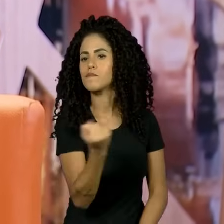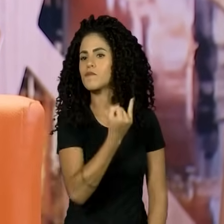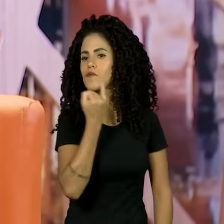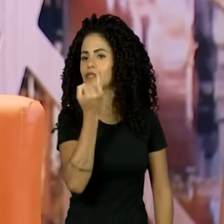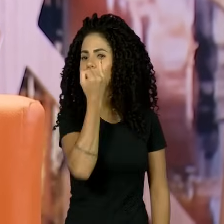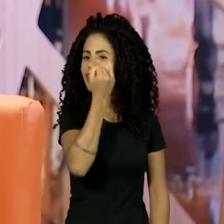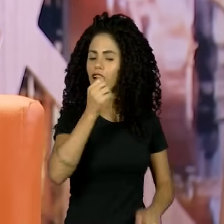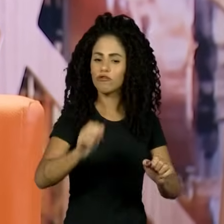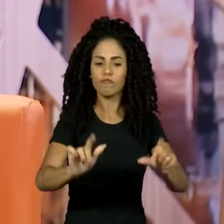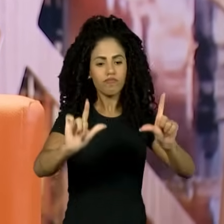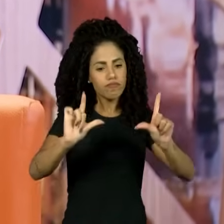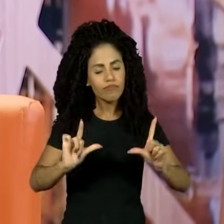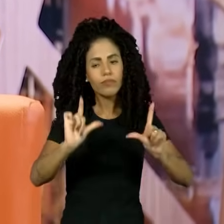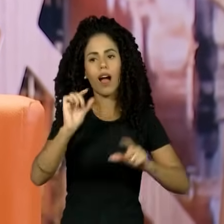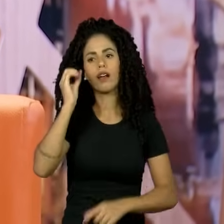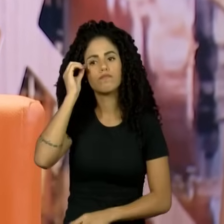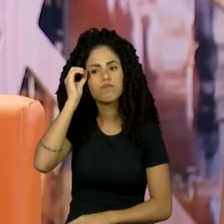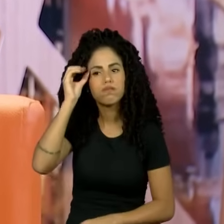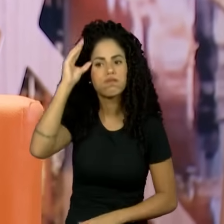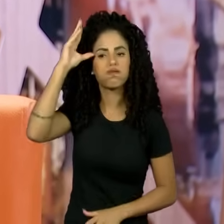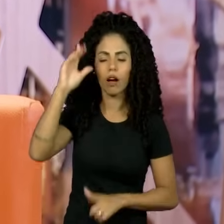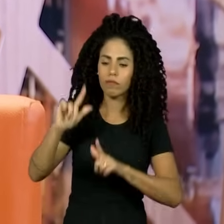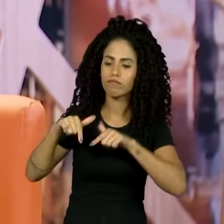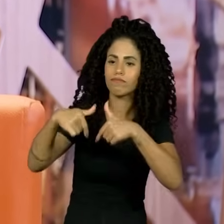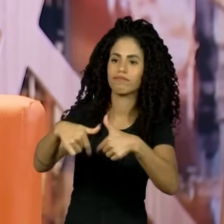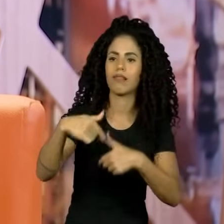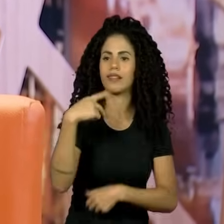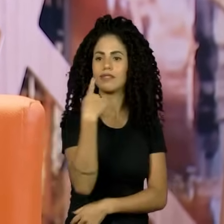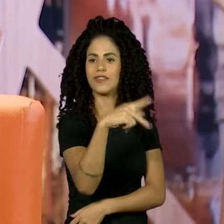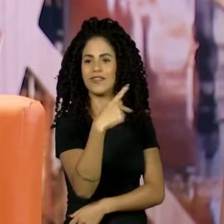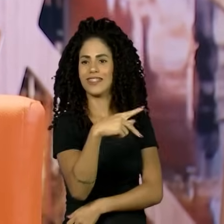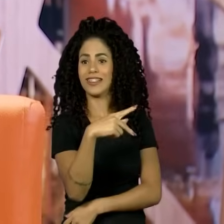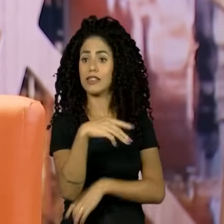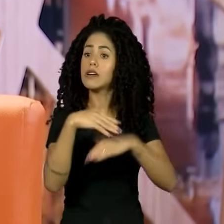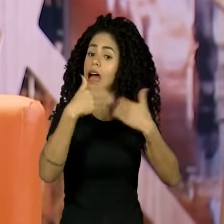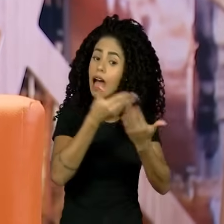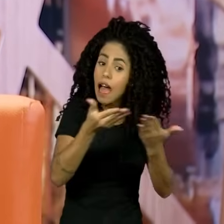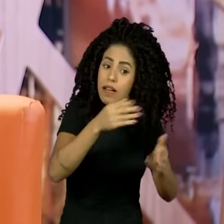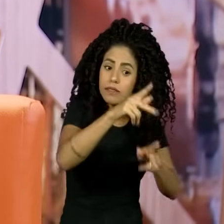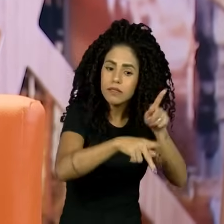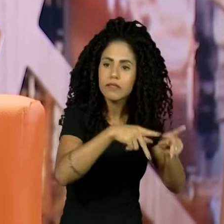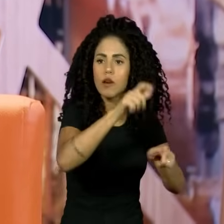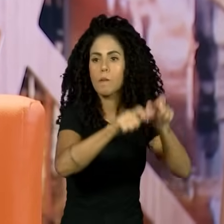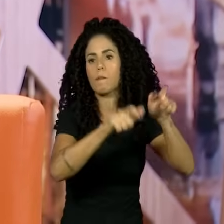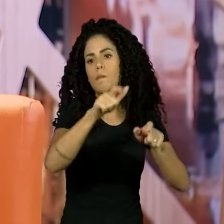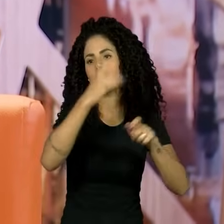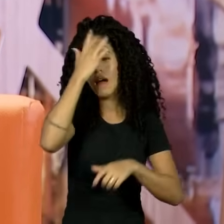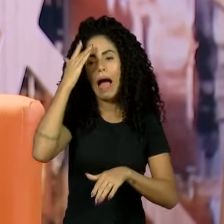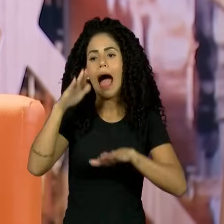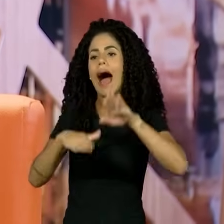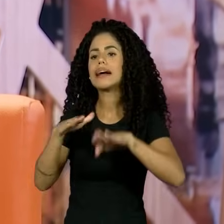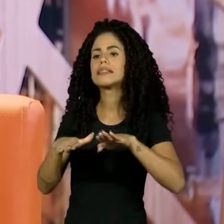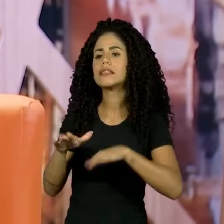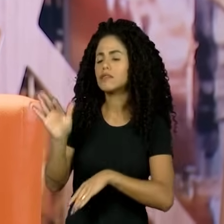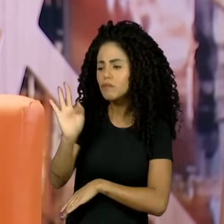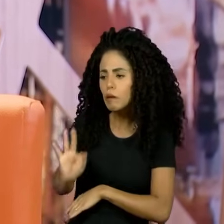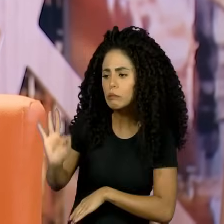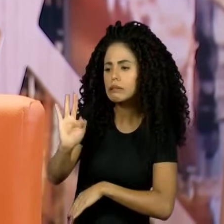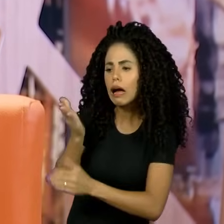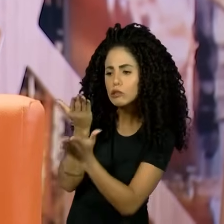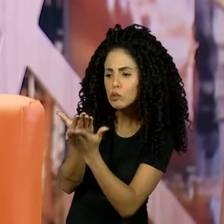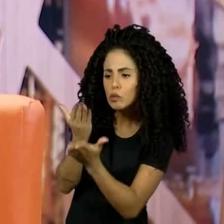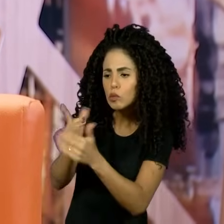exponencial em termos do saber e do conhecimento. Então, por mais que essas pessoas não tenham feito